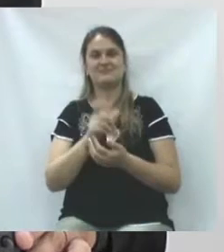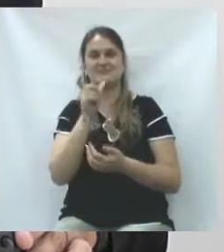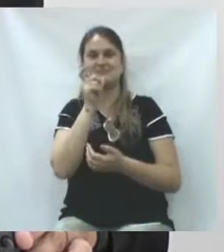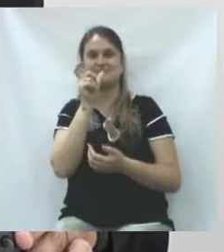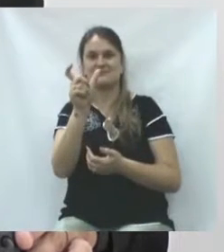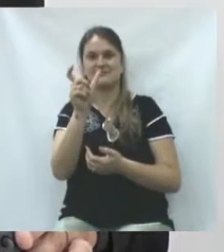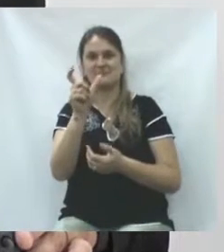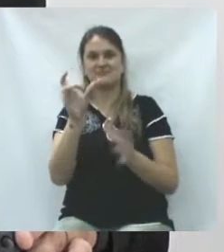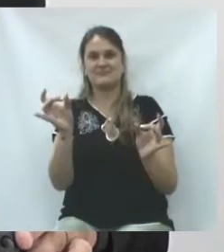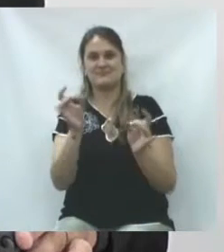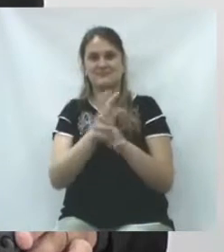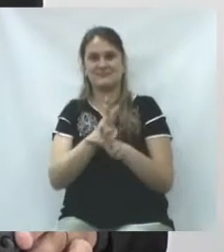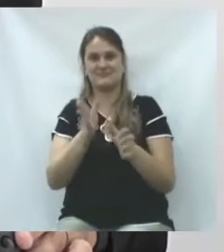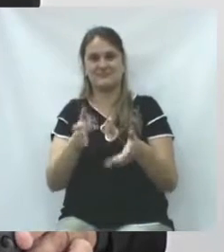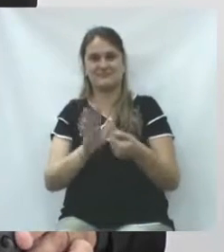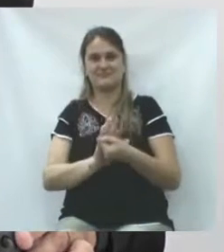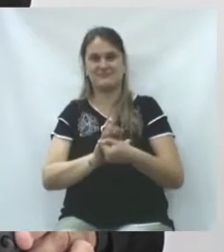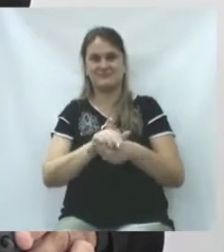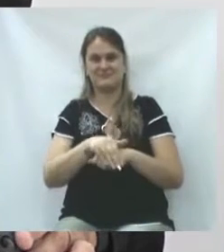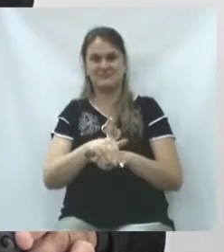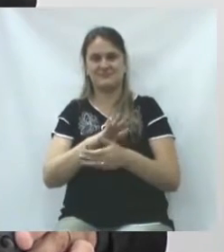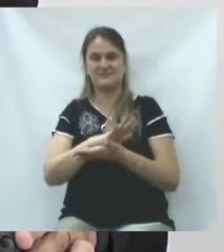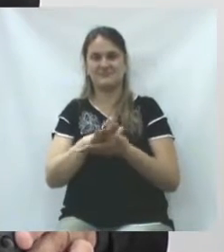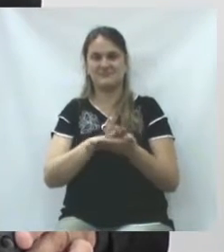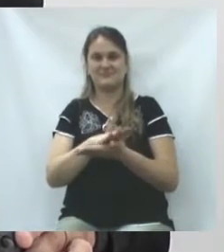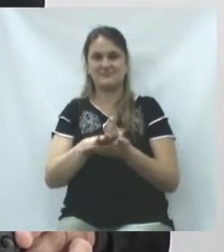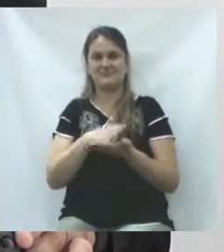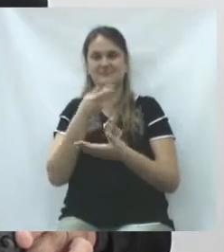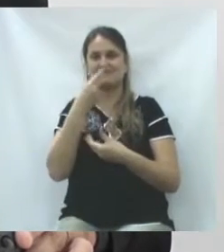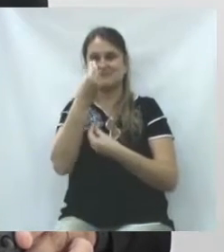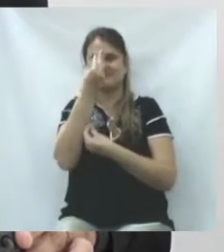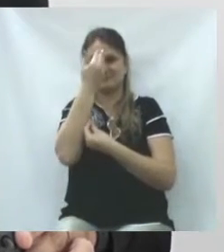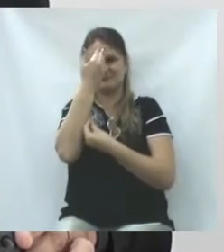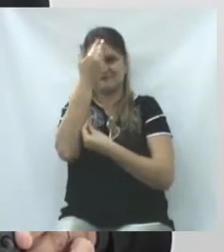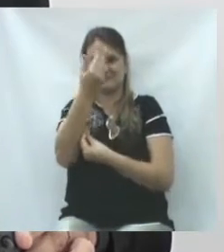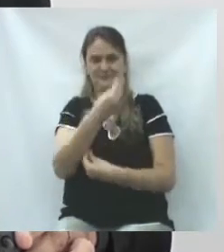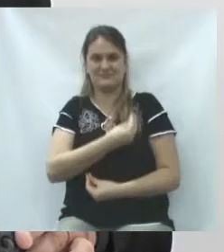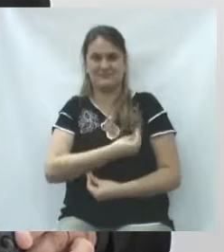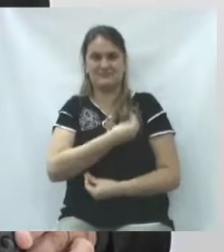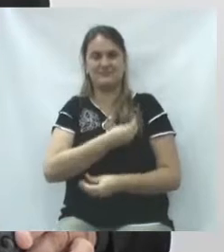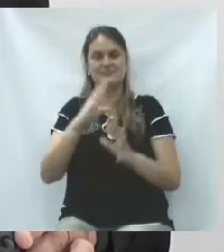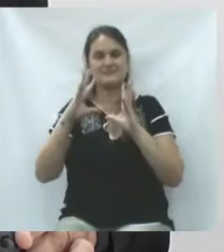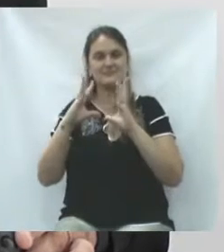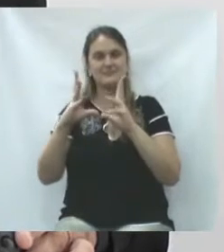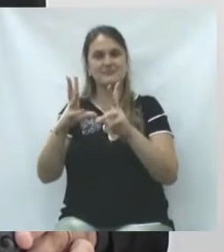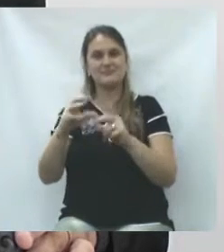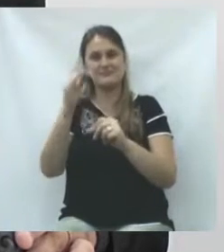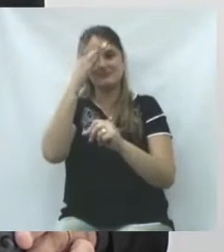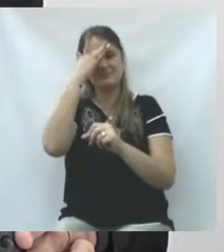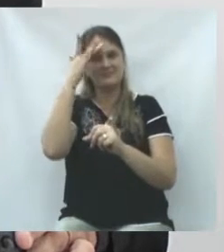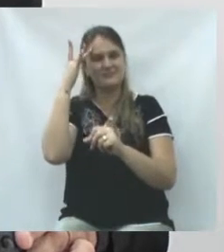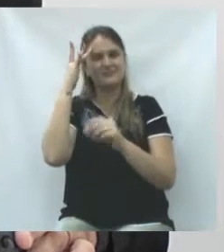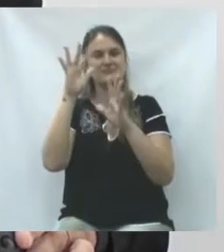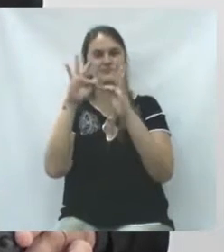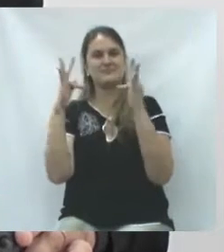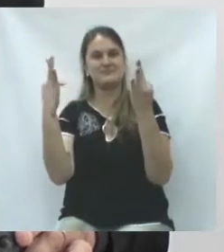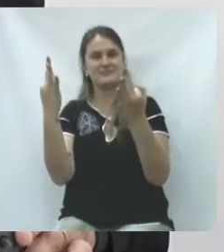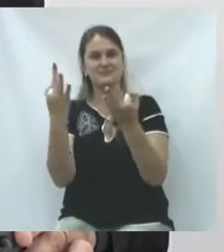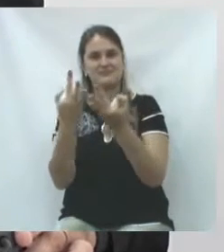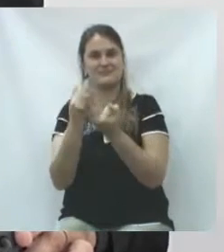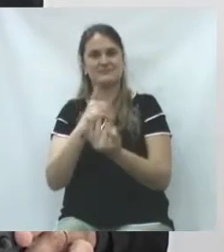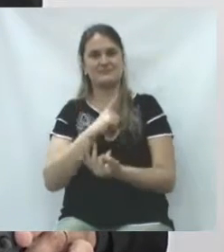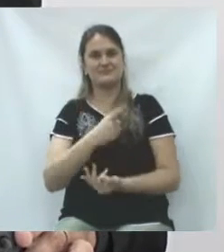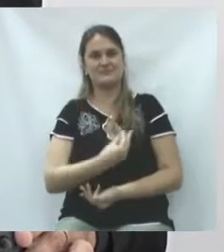noite. Nada mais havendo, agradecemos então a presença de todos vocês aqui, dos parentes, dos professores que estão aqui, de todos